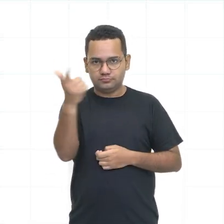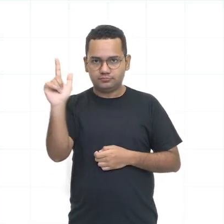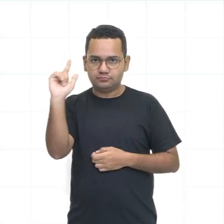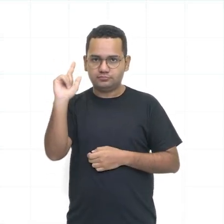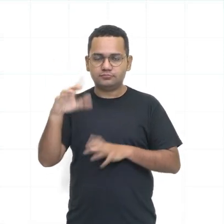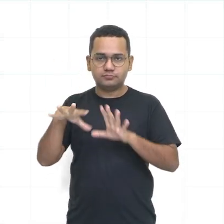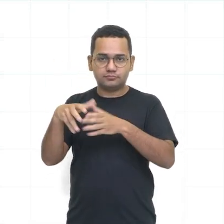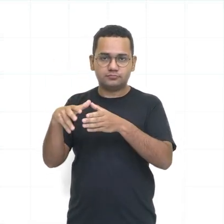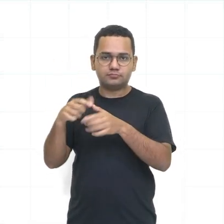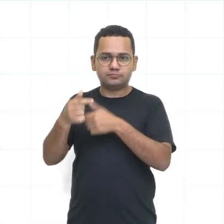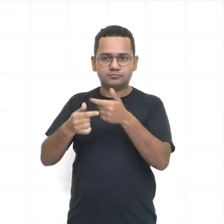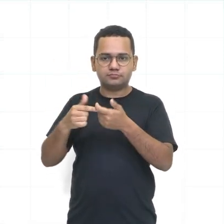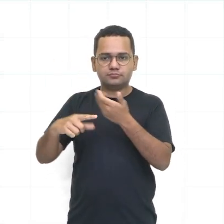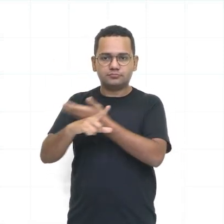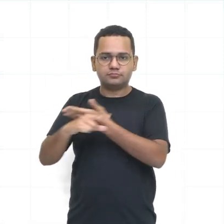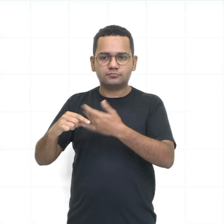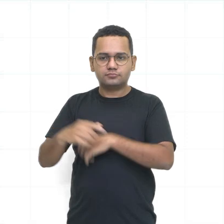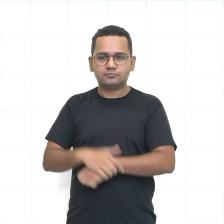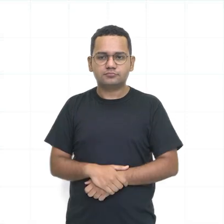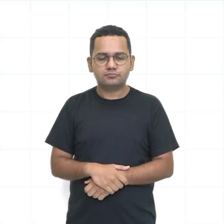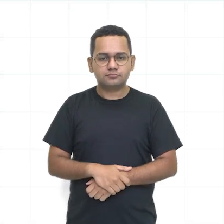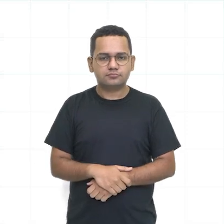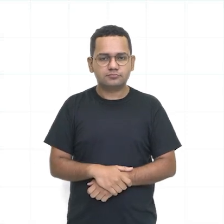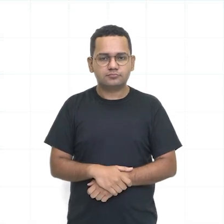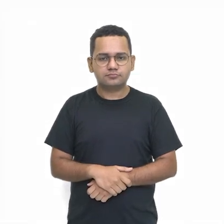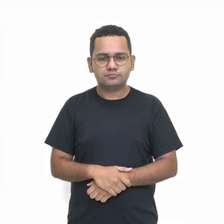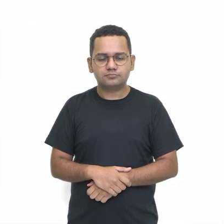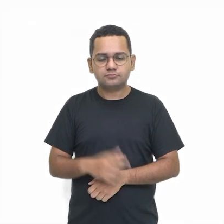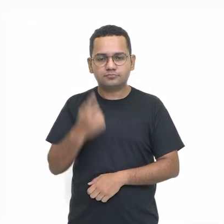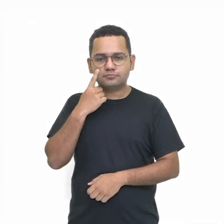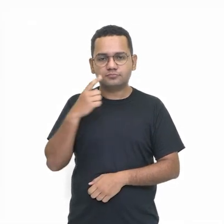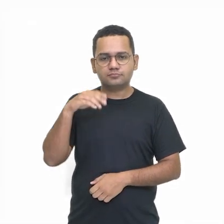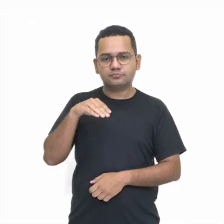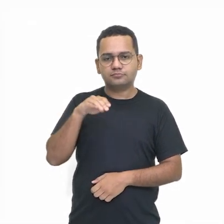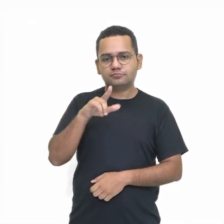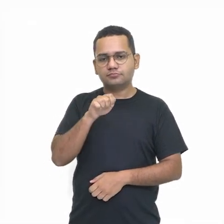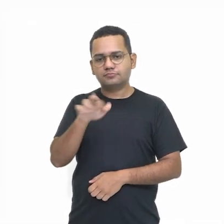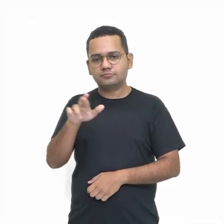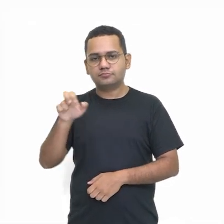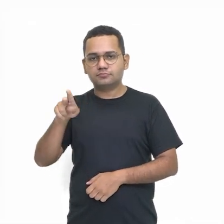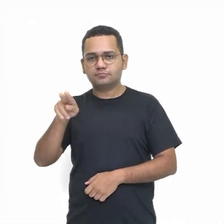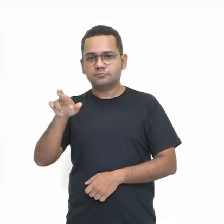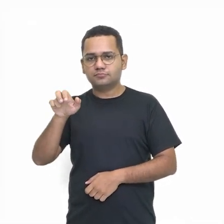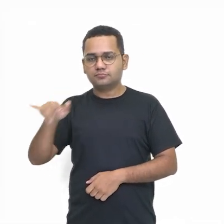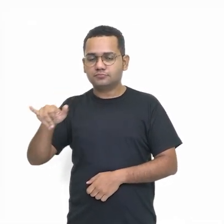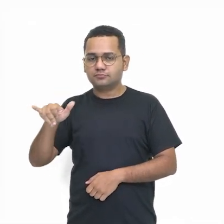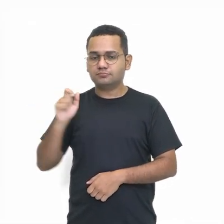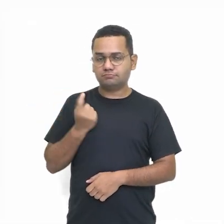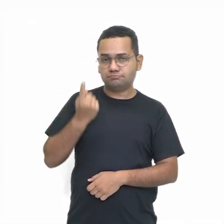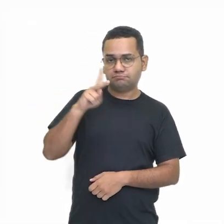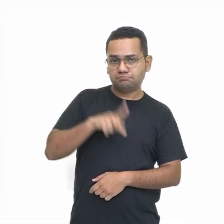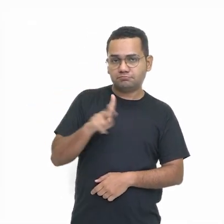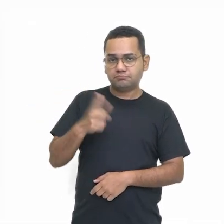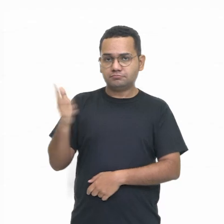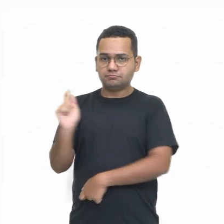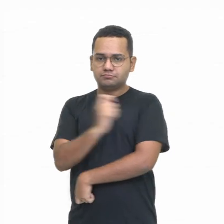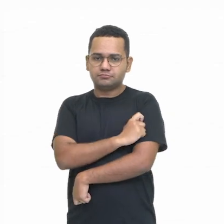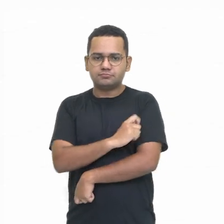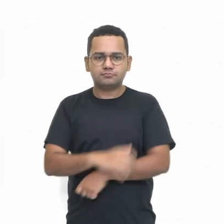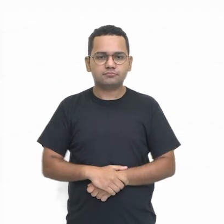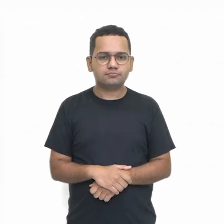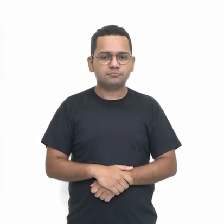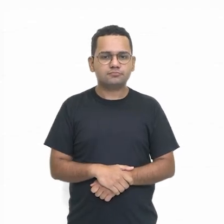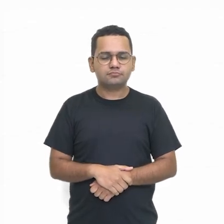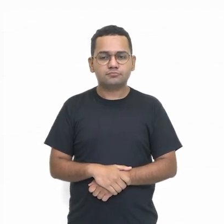cientistas chamados de Miller e Urey, lembrando que um era professor e o outro era aluno, e eles fizeram um experimento